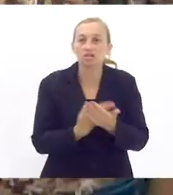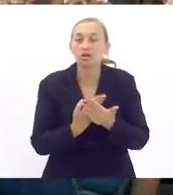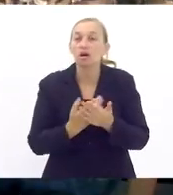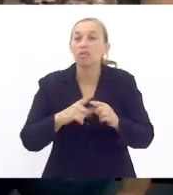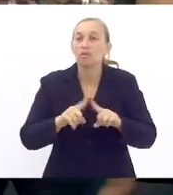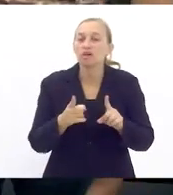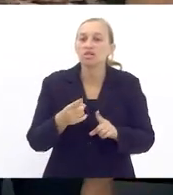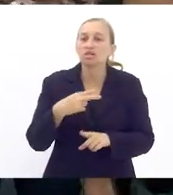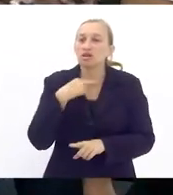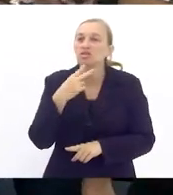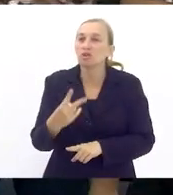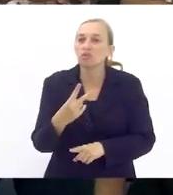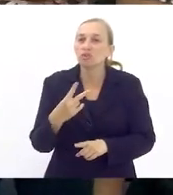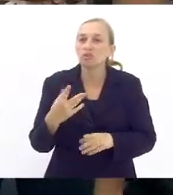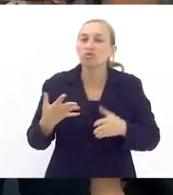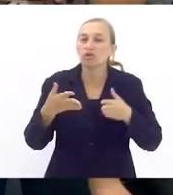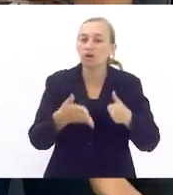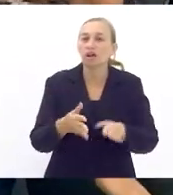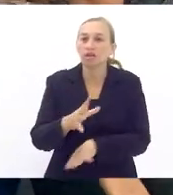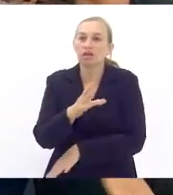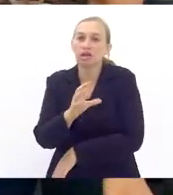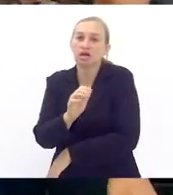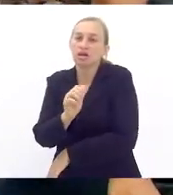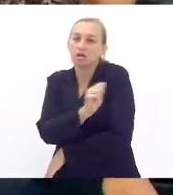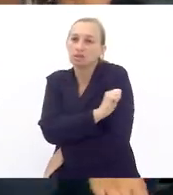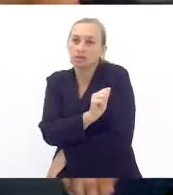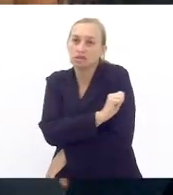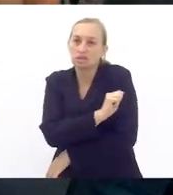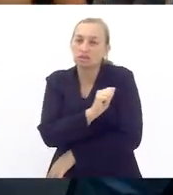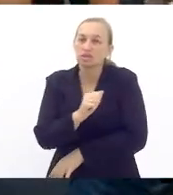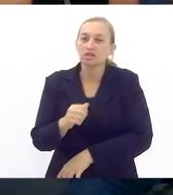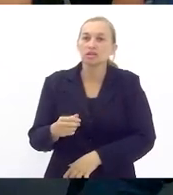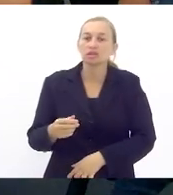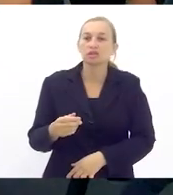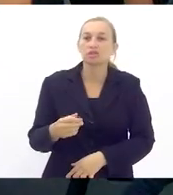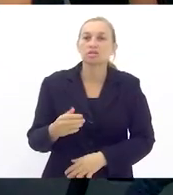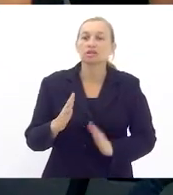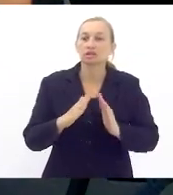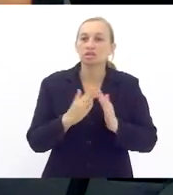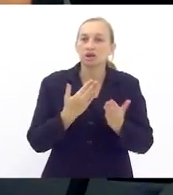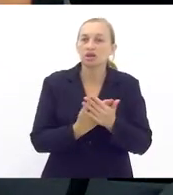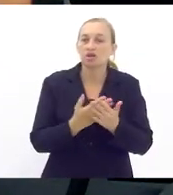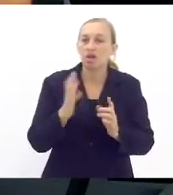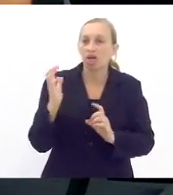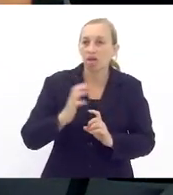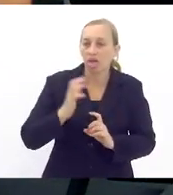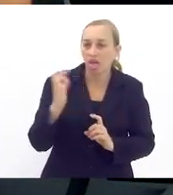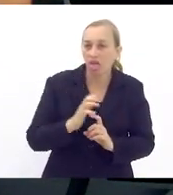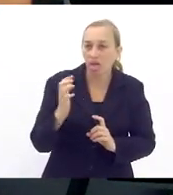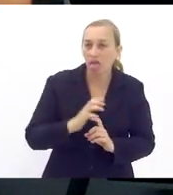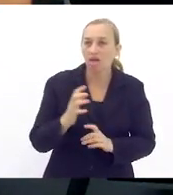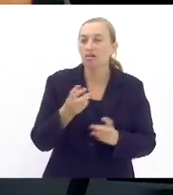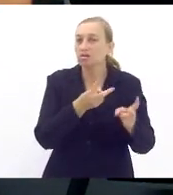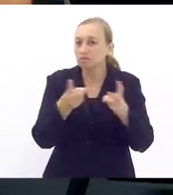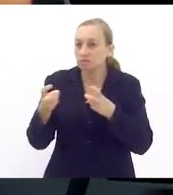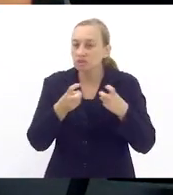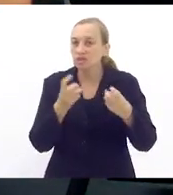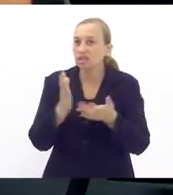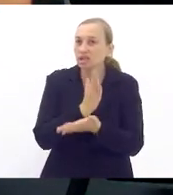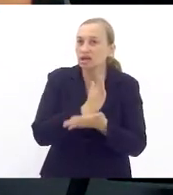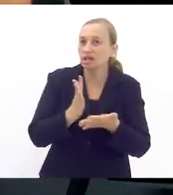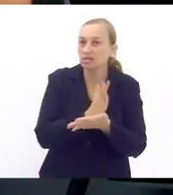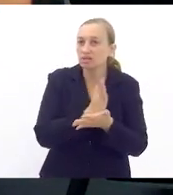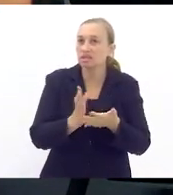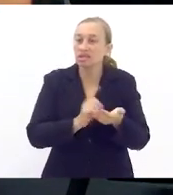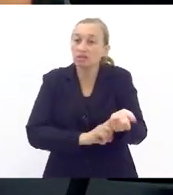falta de ouvir a sua voz direcionada aos alunos está presente na escola sem estar com aquela pressão observa muito a senhora às vezes muito